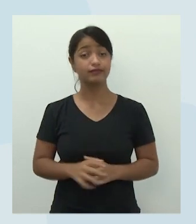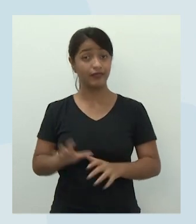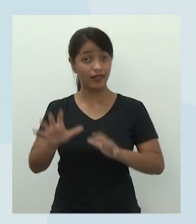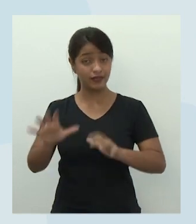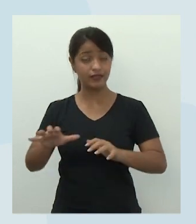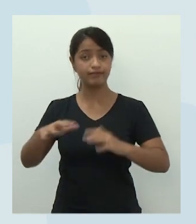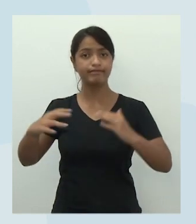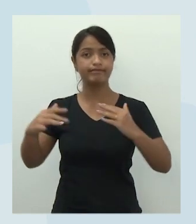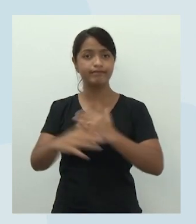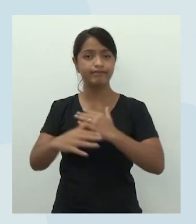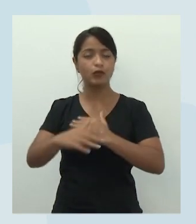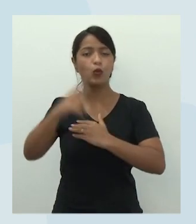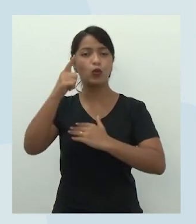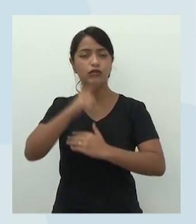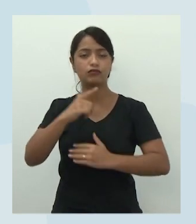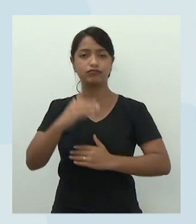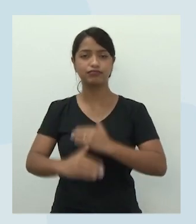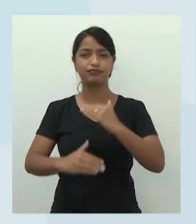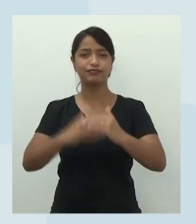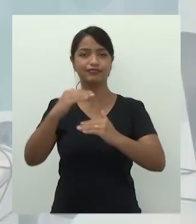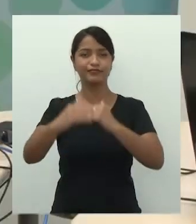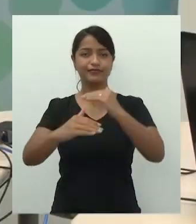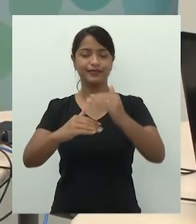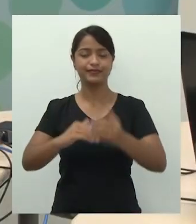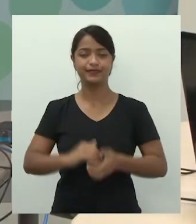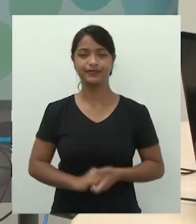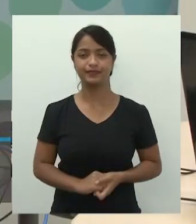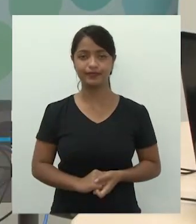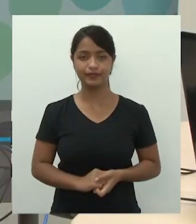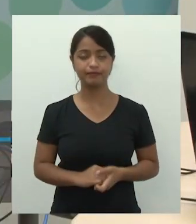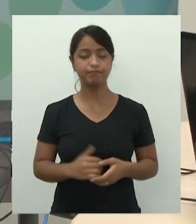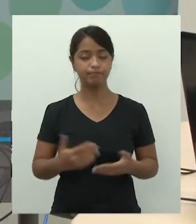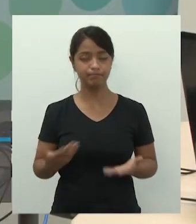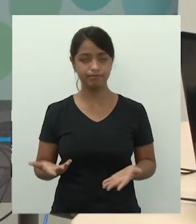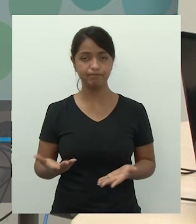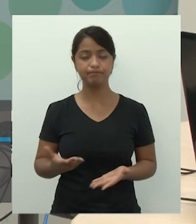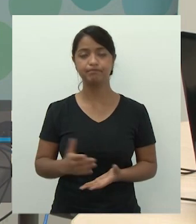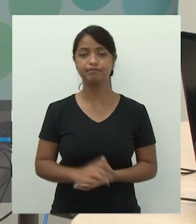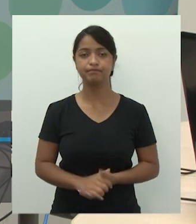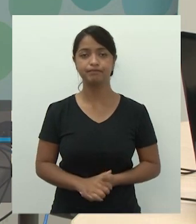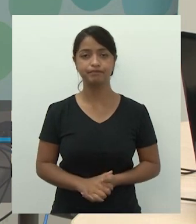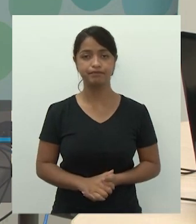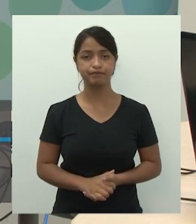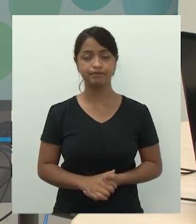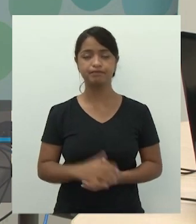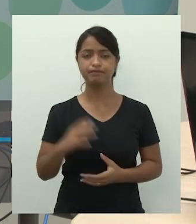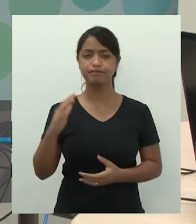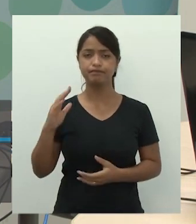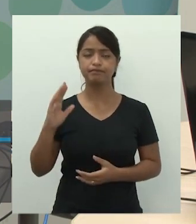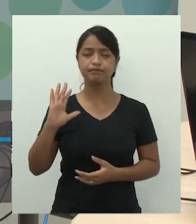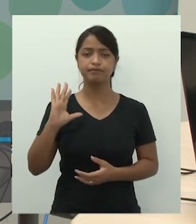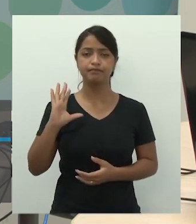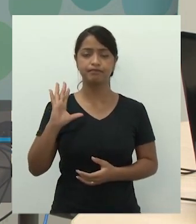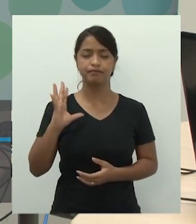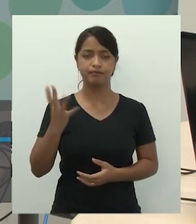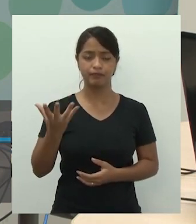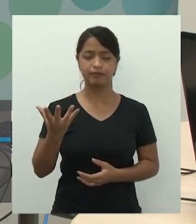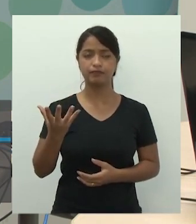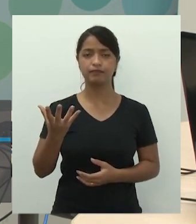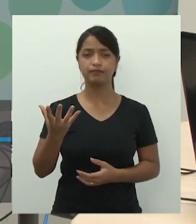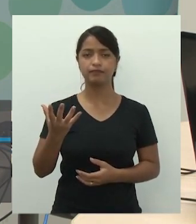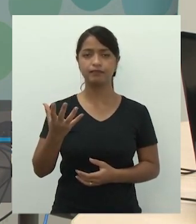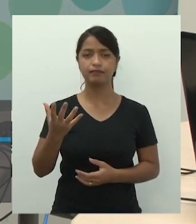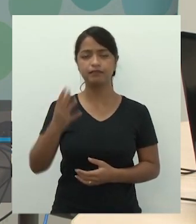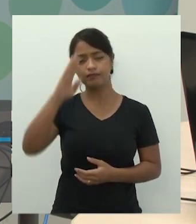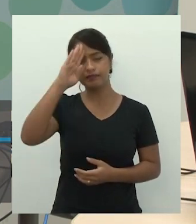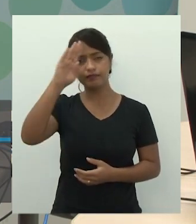se desenvolver, tá? Até porque em um determinado momento, principalmente ali na questão